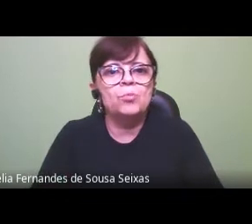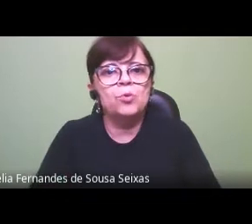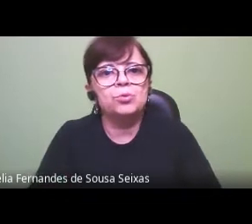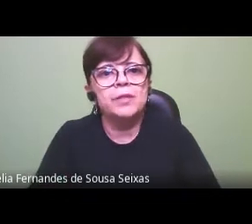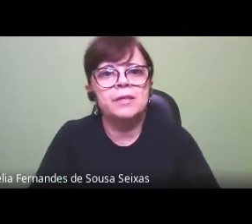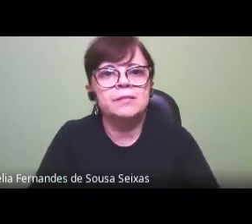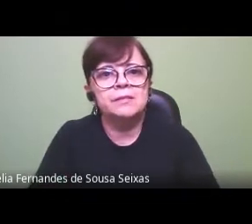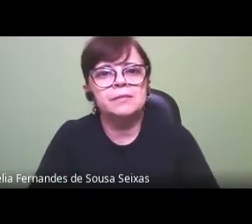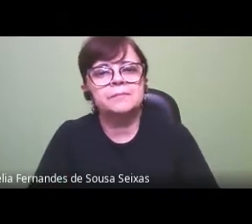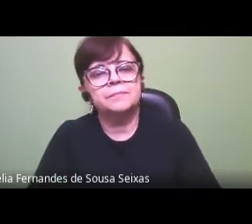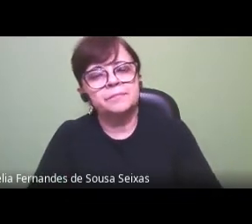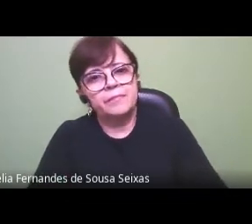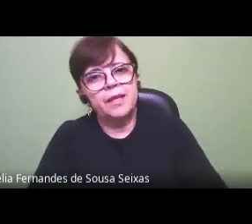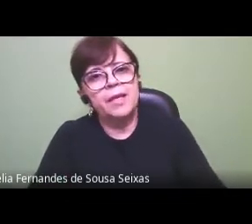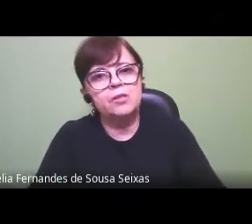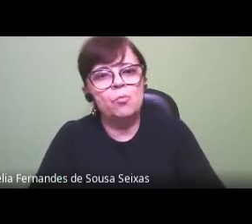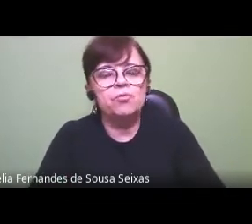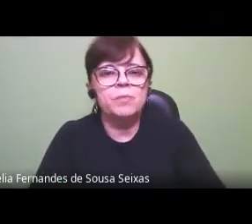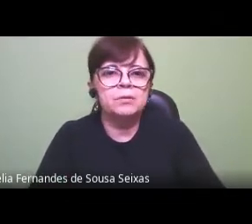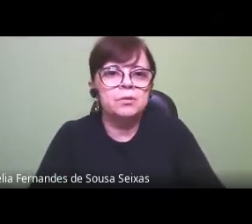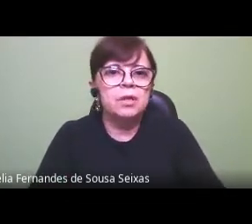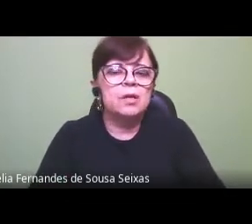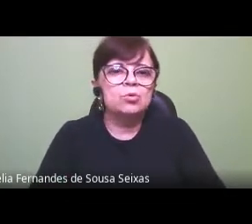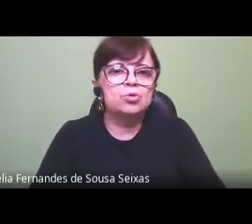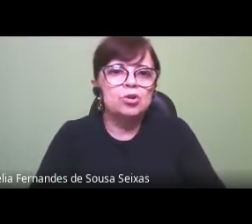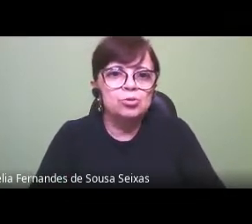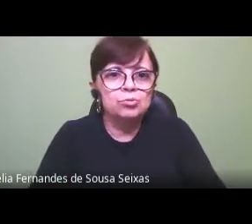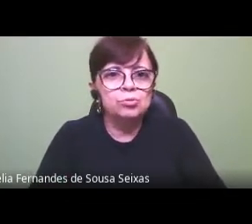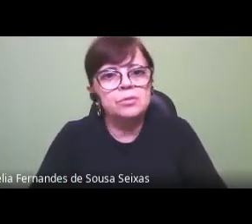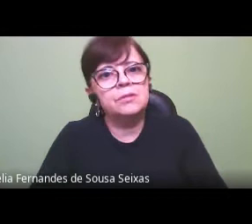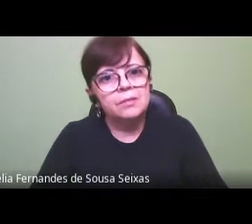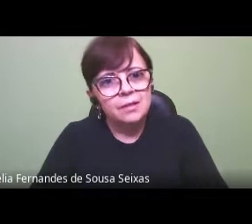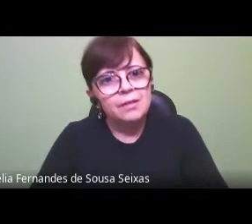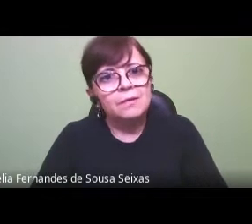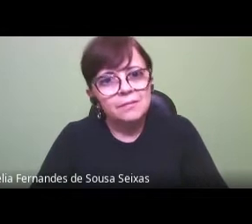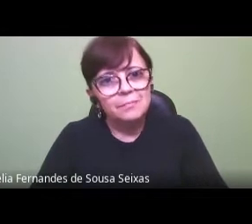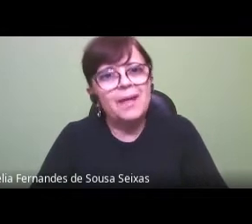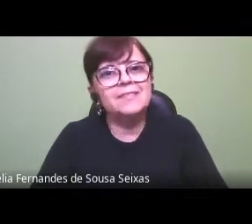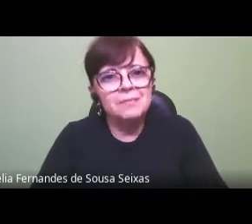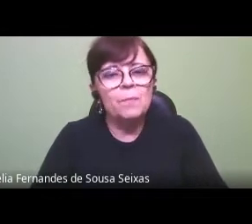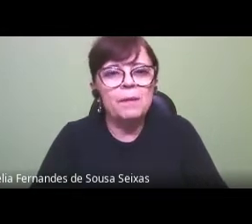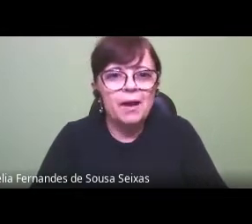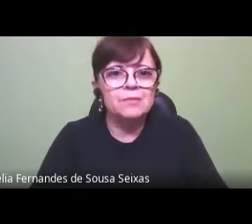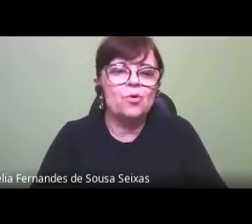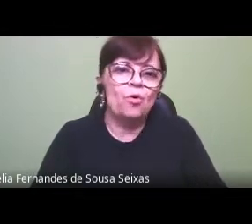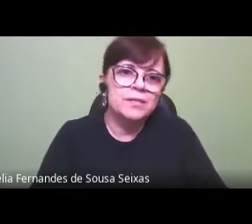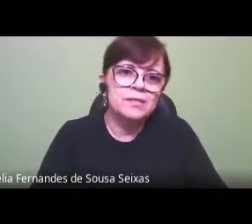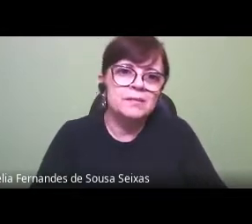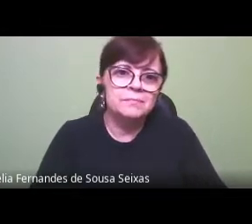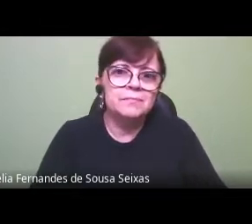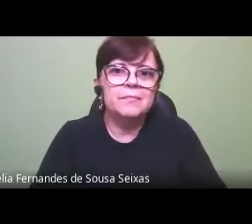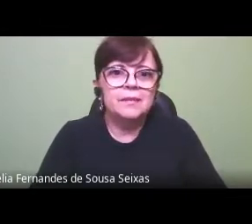alternadamente, um sobe e outro desce. Esse é o movimento. Os dois juntos, para cima ou para baixo,